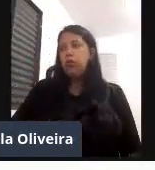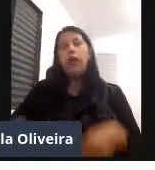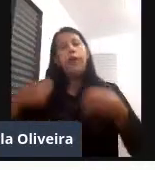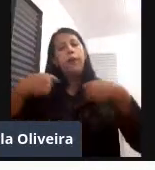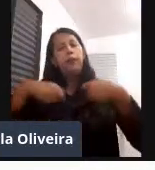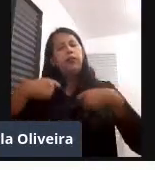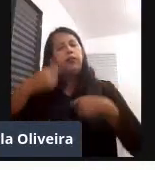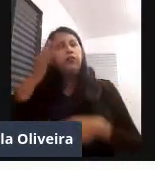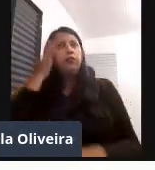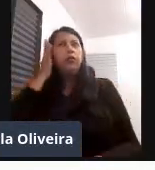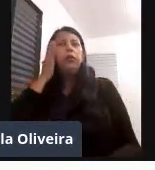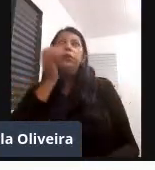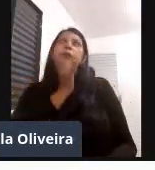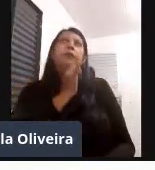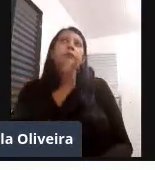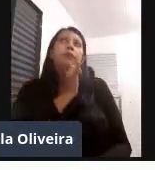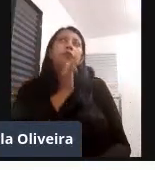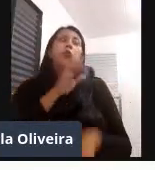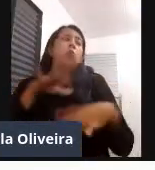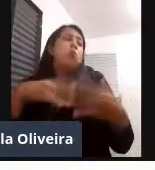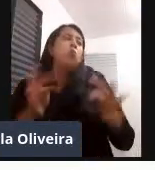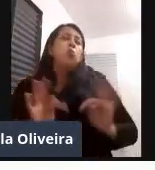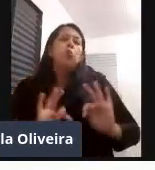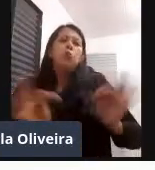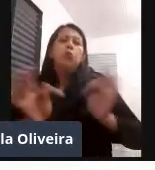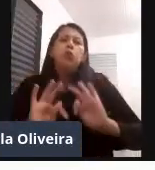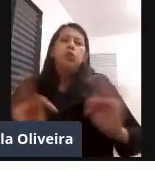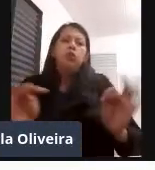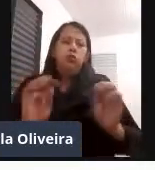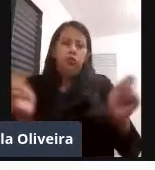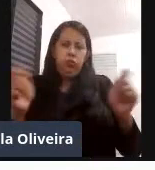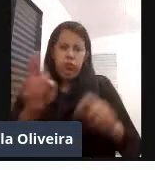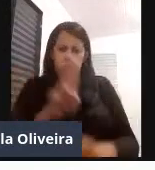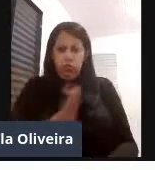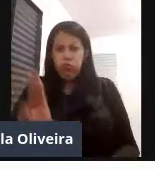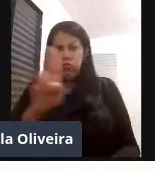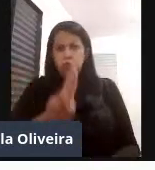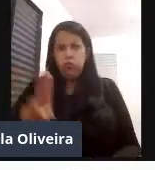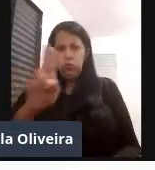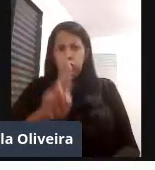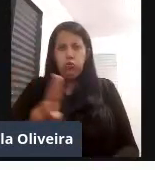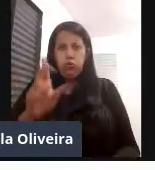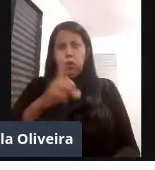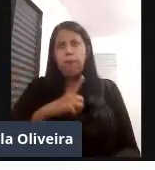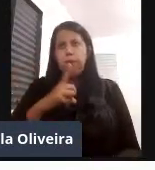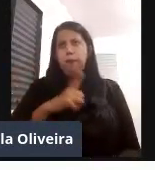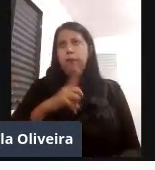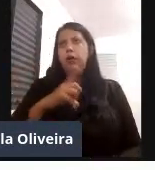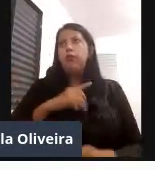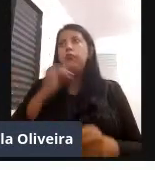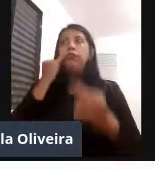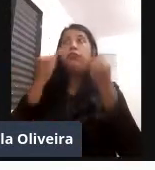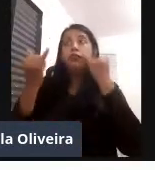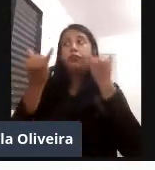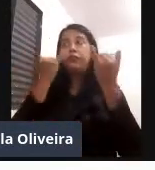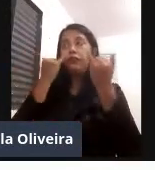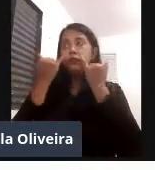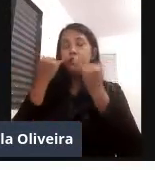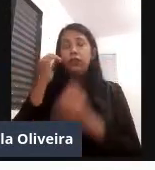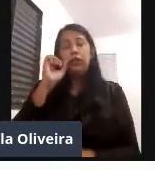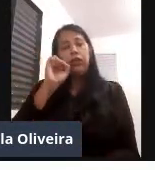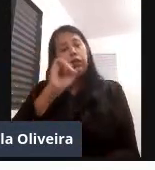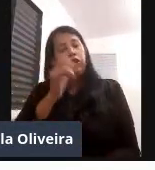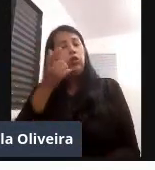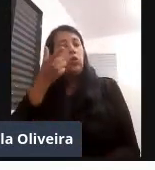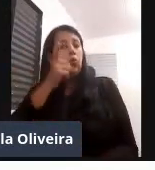utilizadas para disponibilizar esses dados. Então, a partir do momento que eu consigo entender